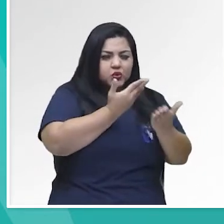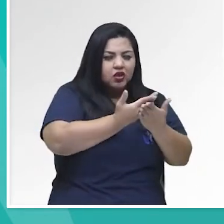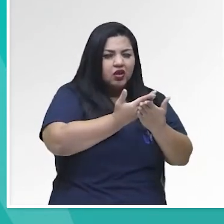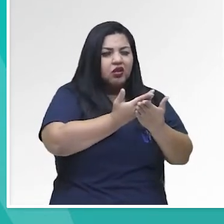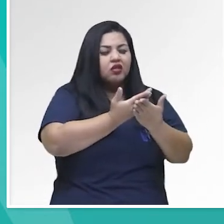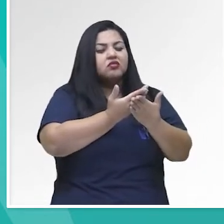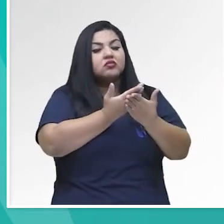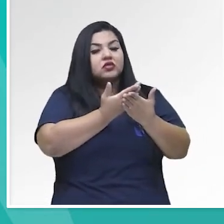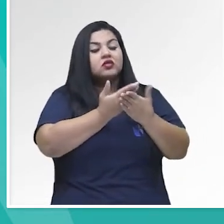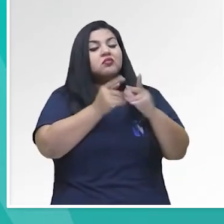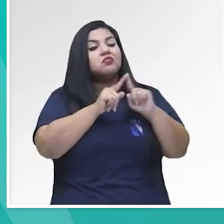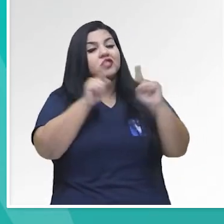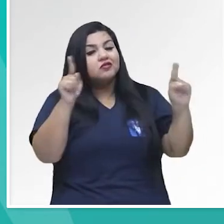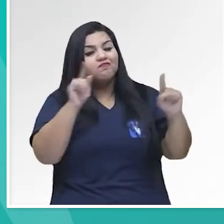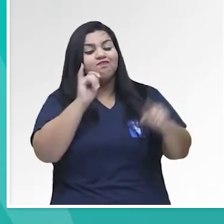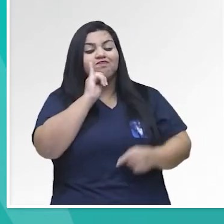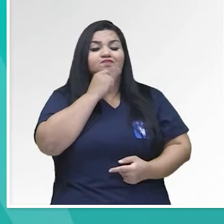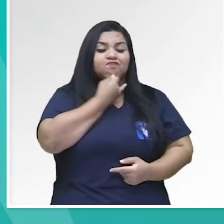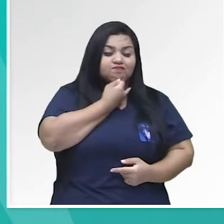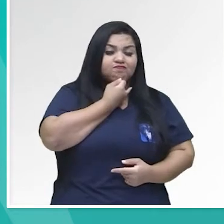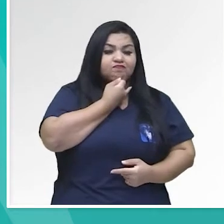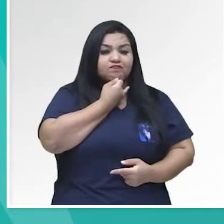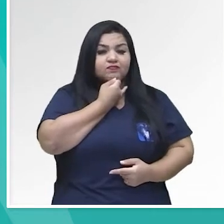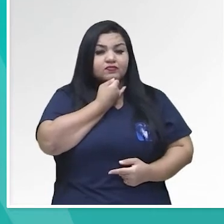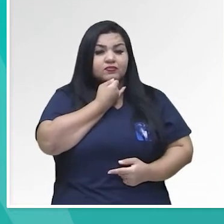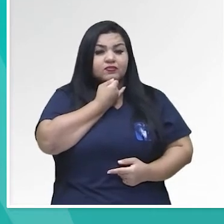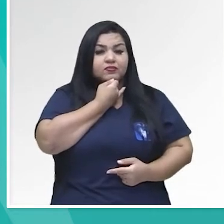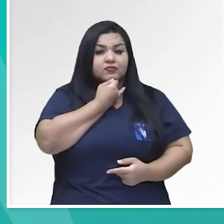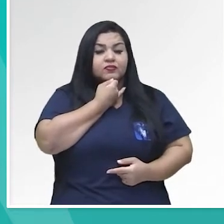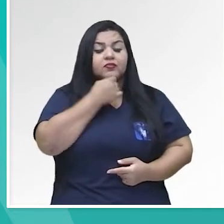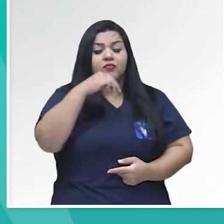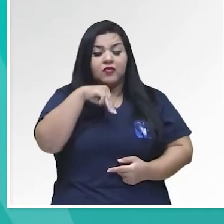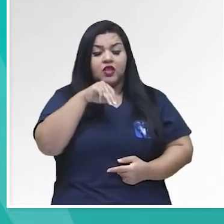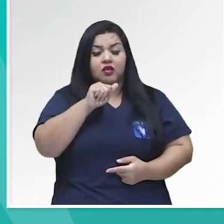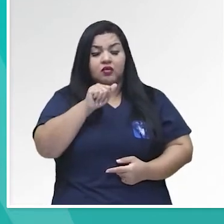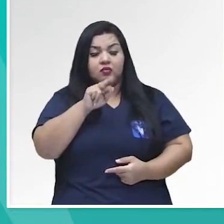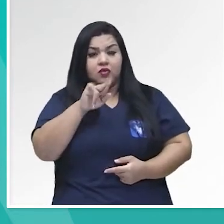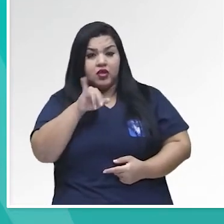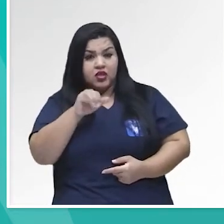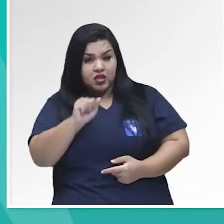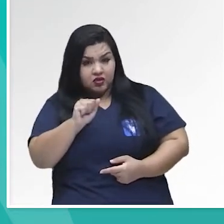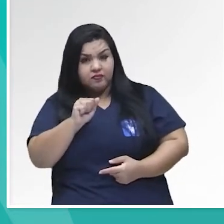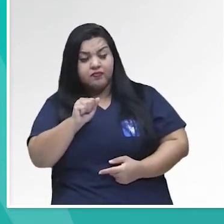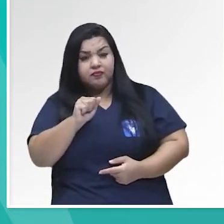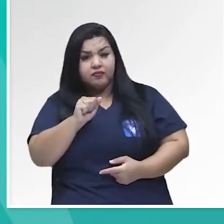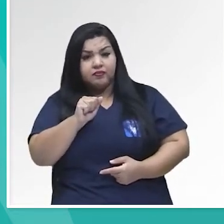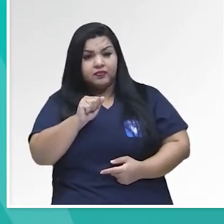e, infelizmente, a Maria, que foi, na verdade,